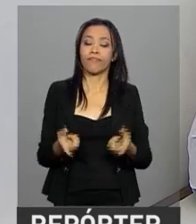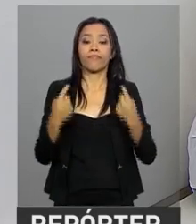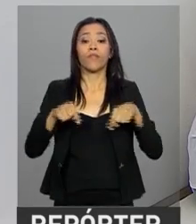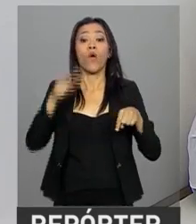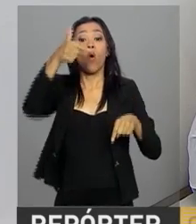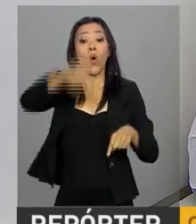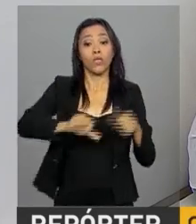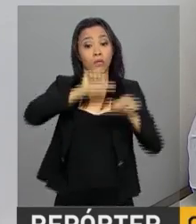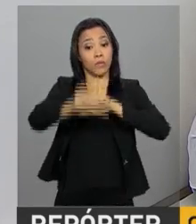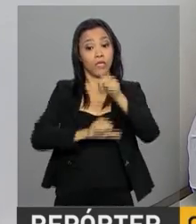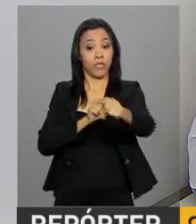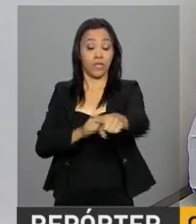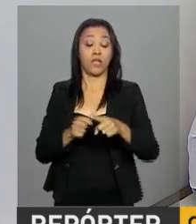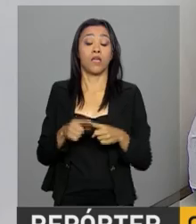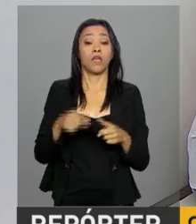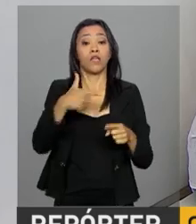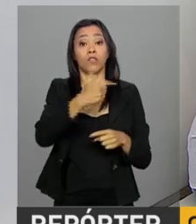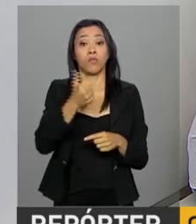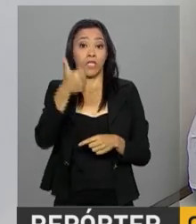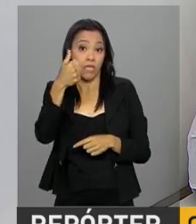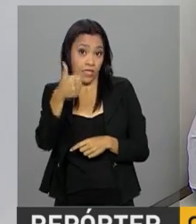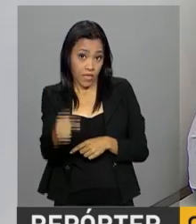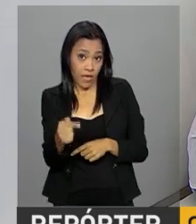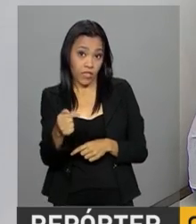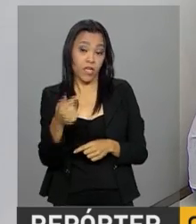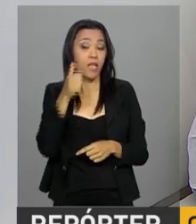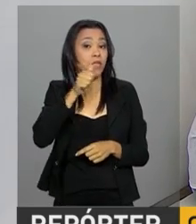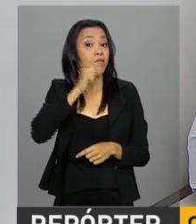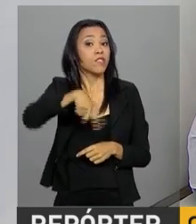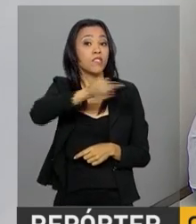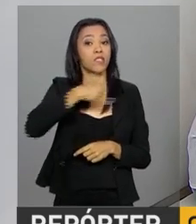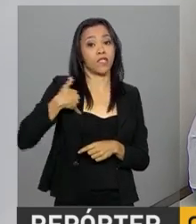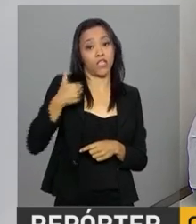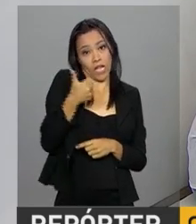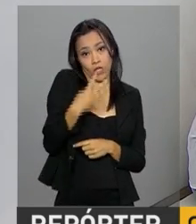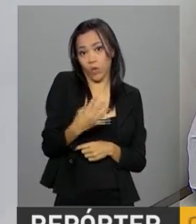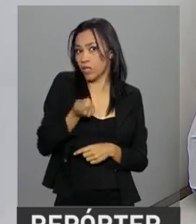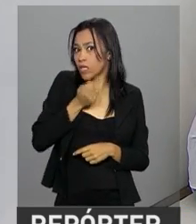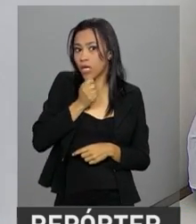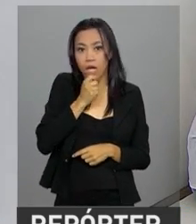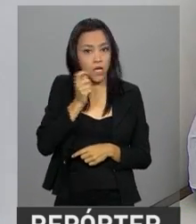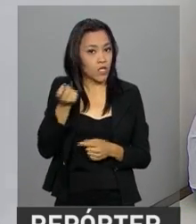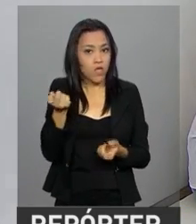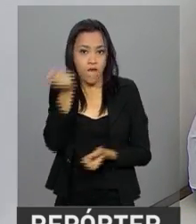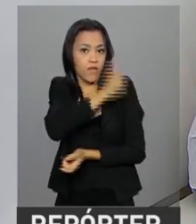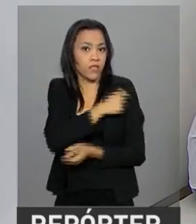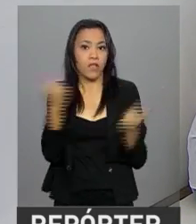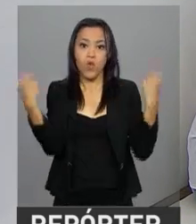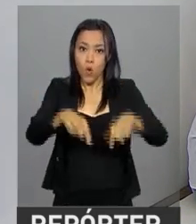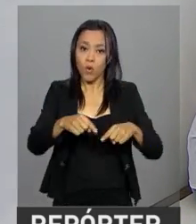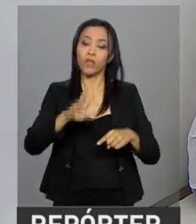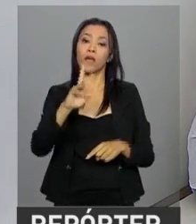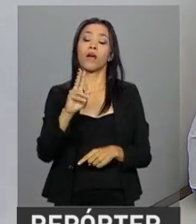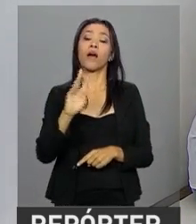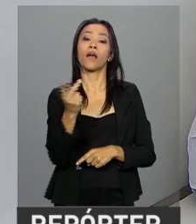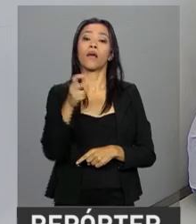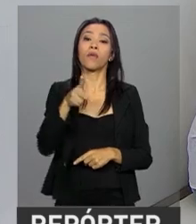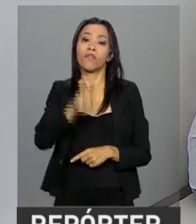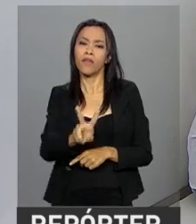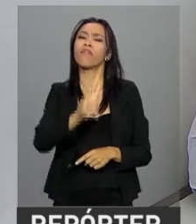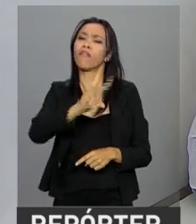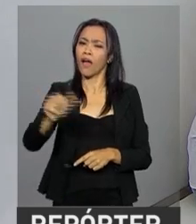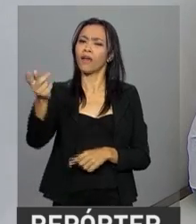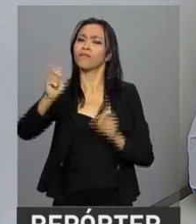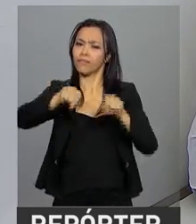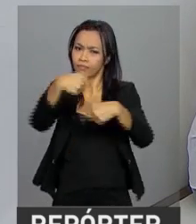a partir de 2017, as meninas com 14 anos de idade que não vacinaram contra o HPV vão poder receber a